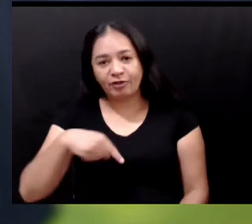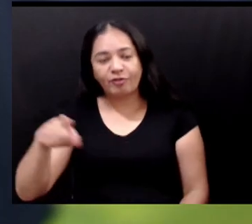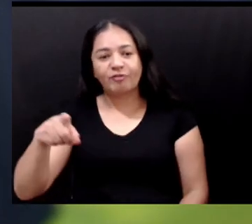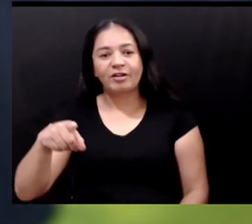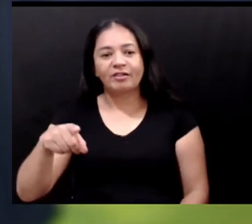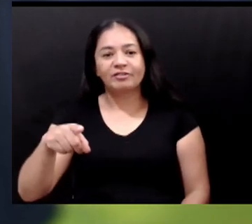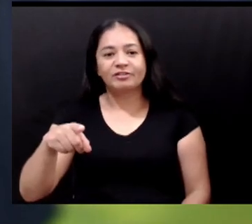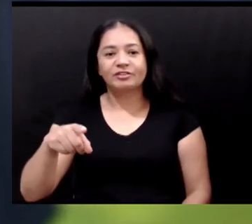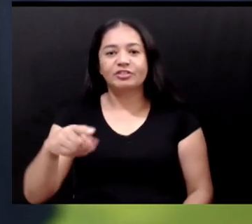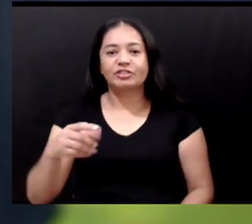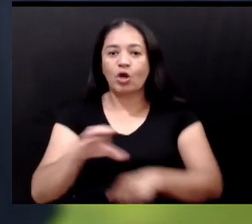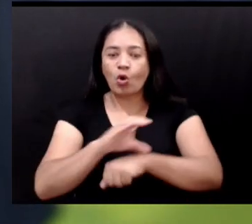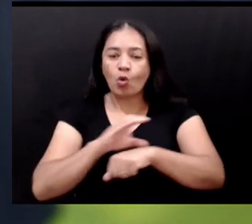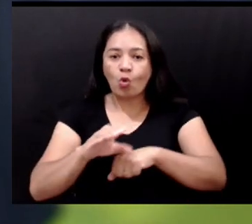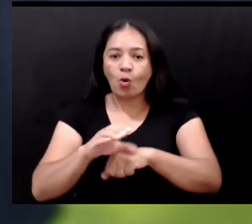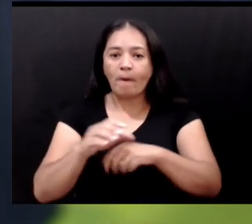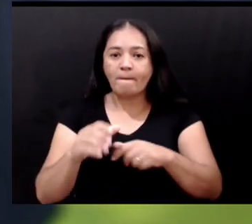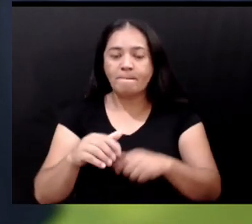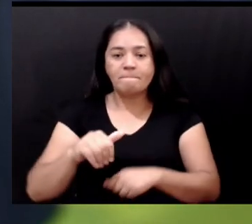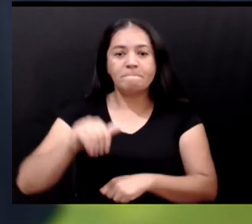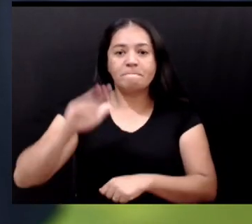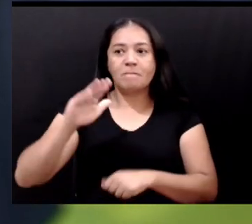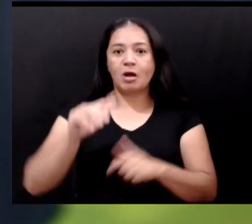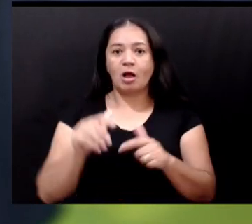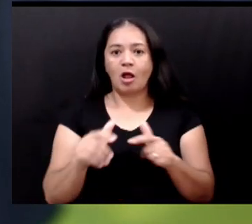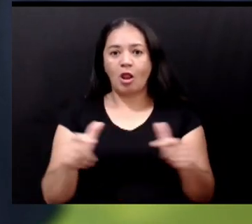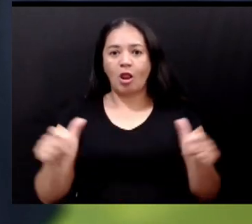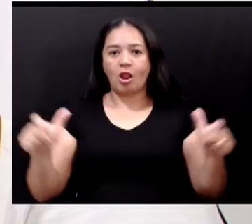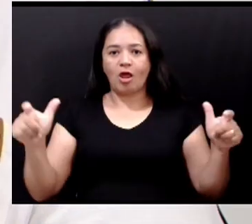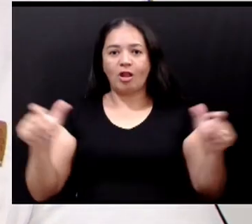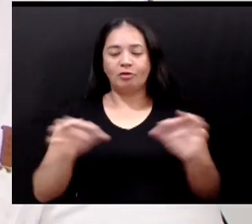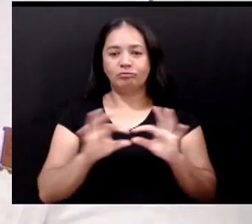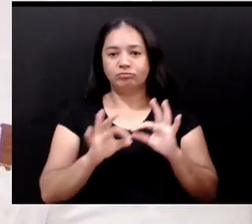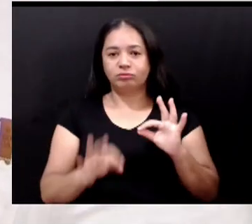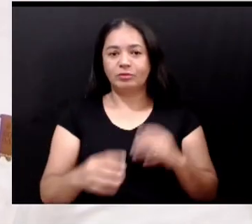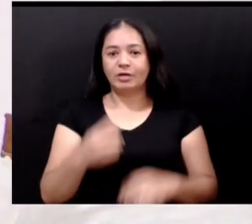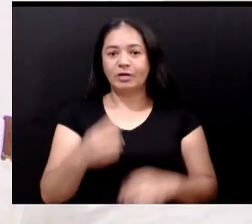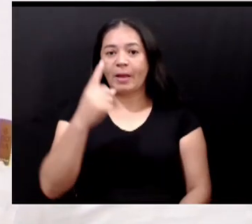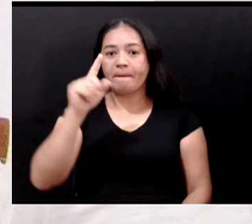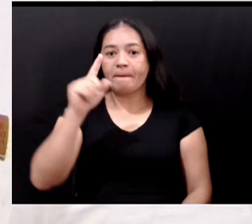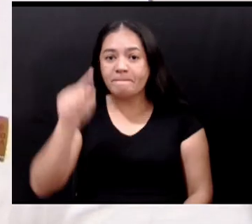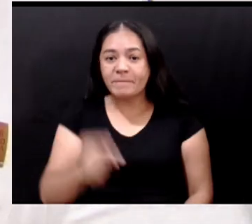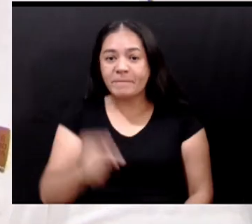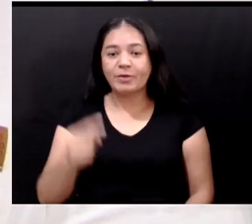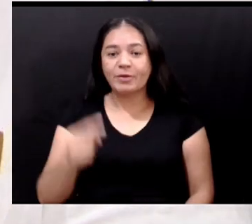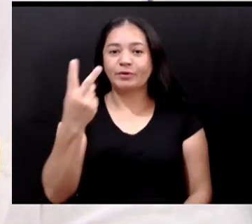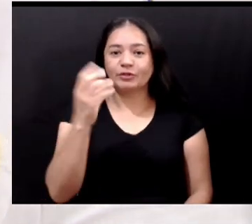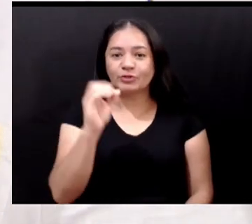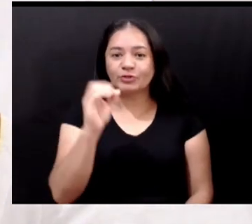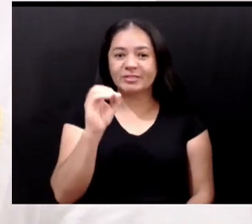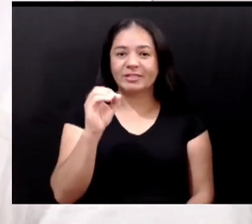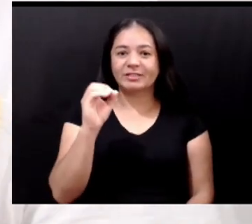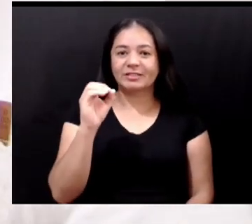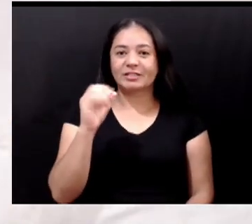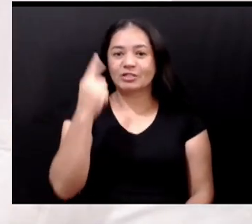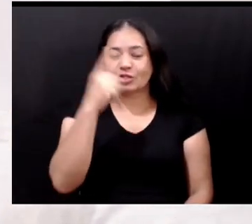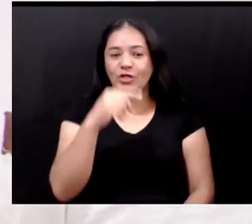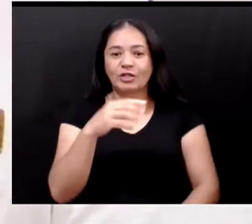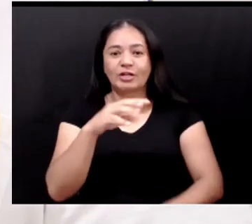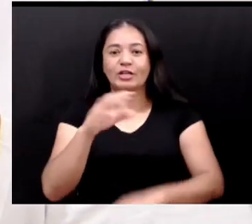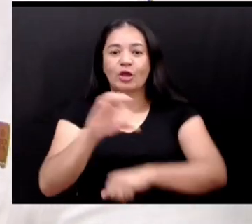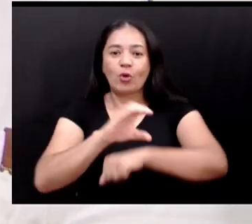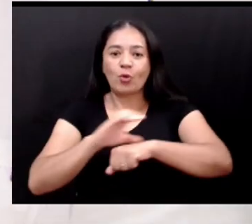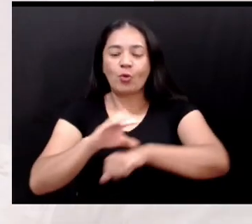oferecemos um curso mais extenso, que na verdade é de 1.200 horas, que é o técnico. Como ele já